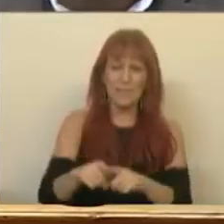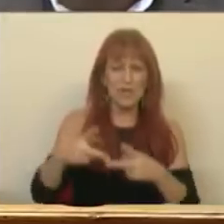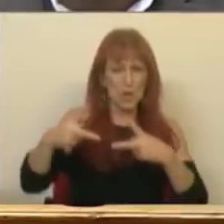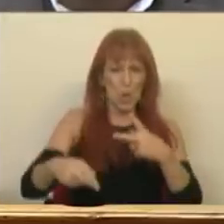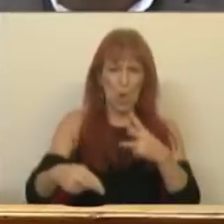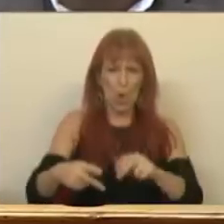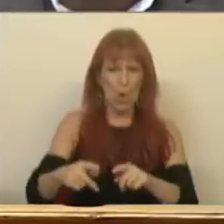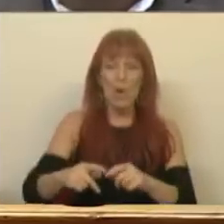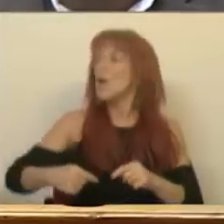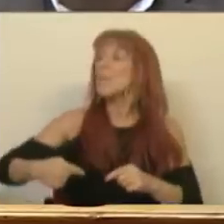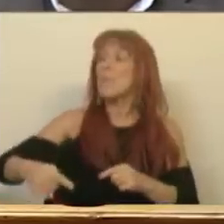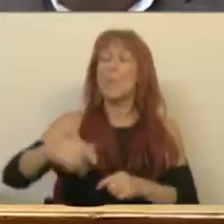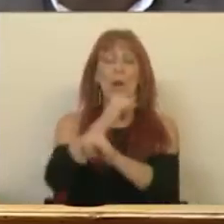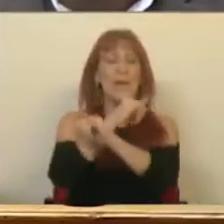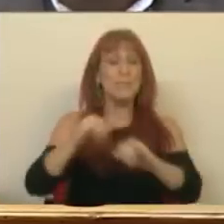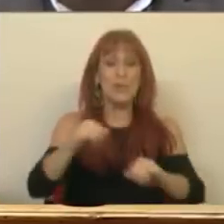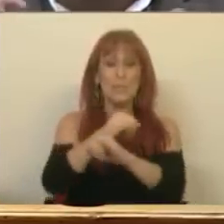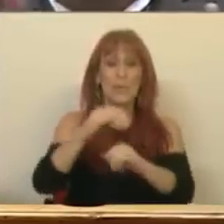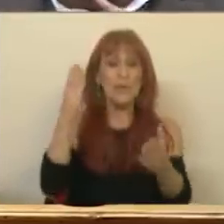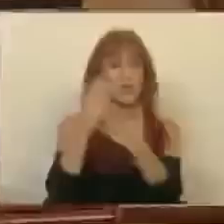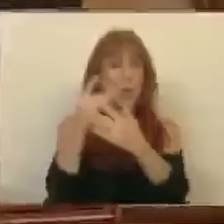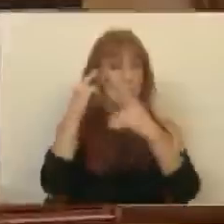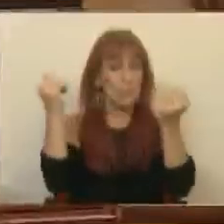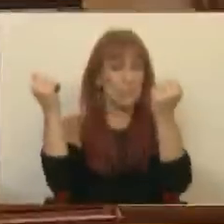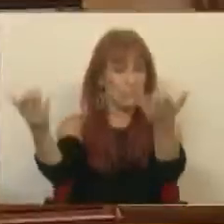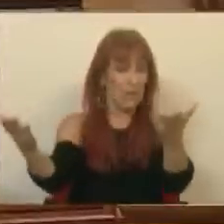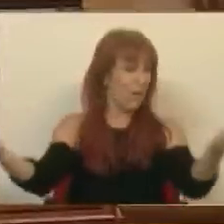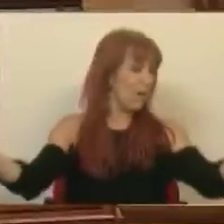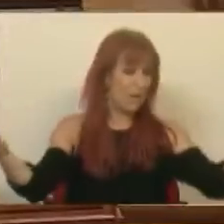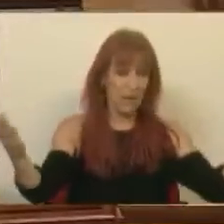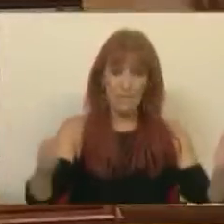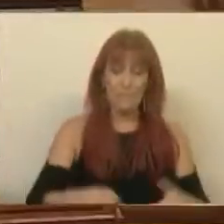um corte de dinheiro impossibilidade da escola pública